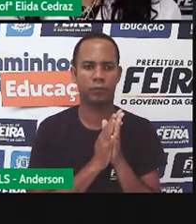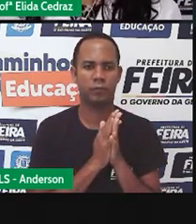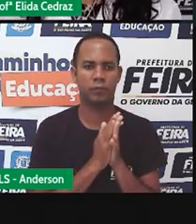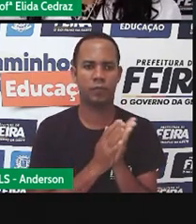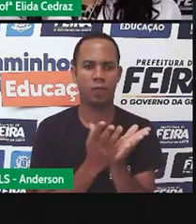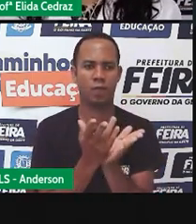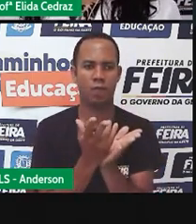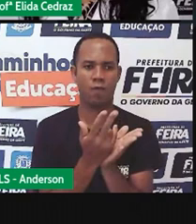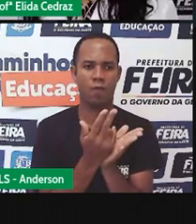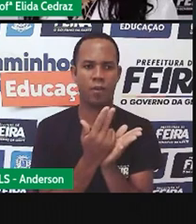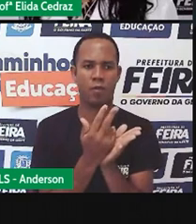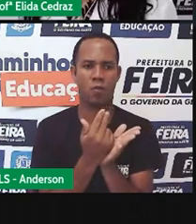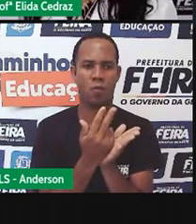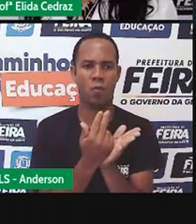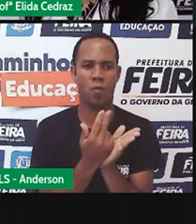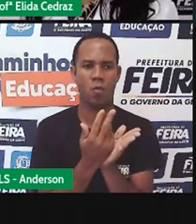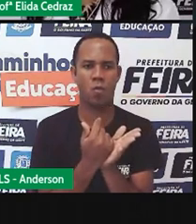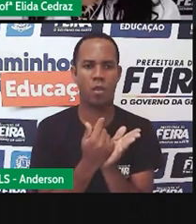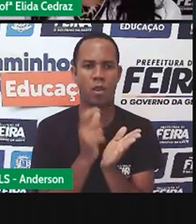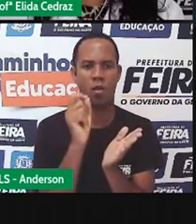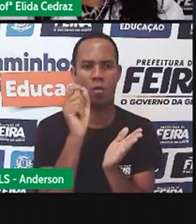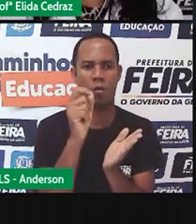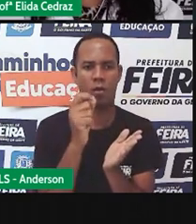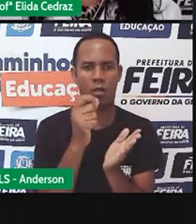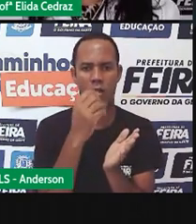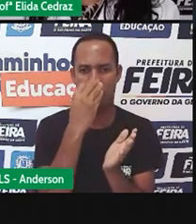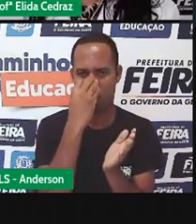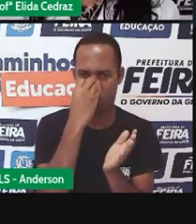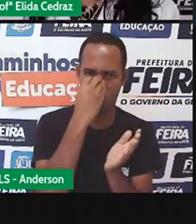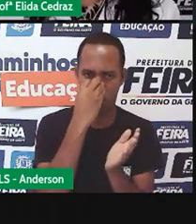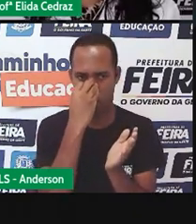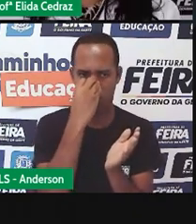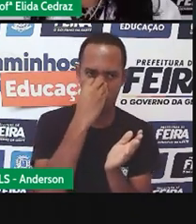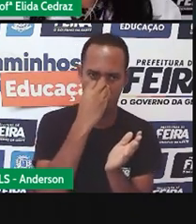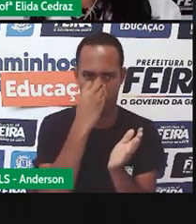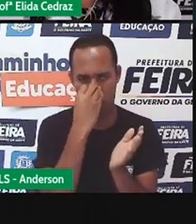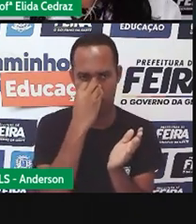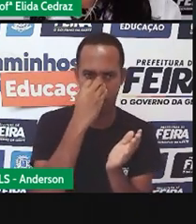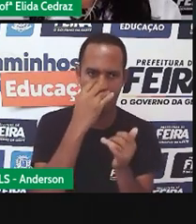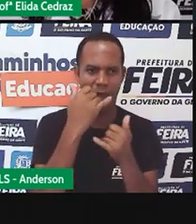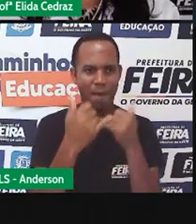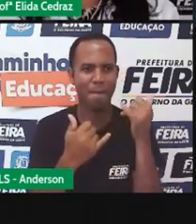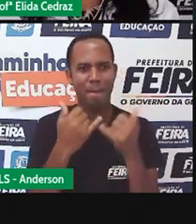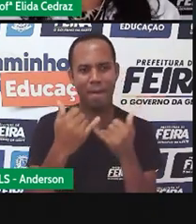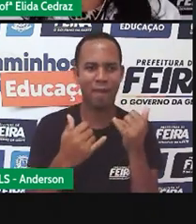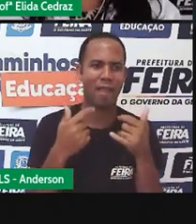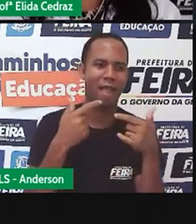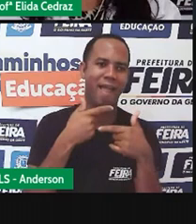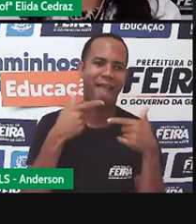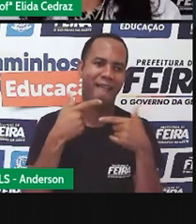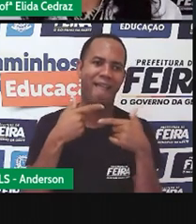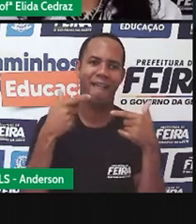Essa figurinha aí trabalha no circo. Quem é que trabalha no circo e faz você dar risada?